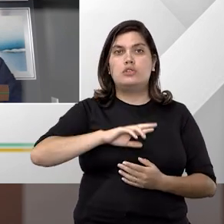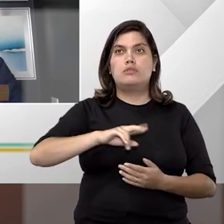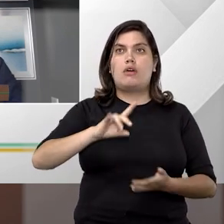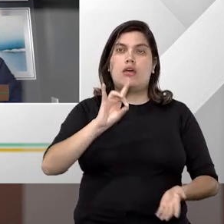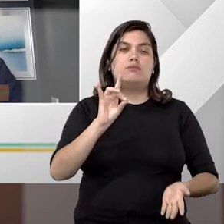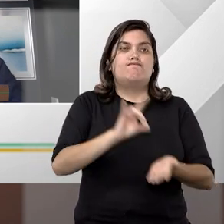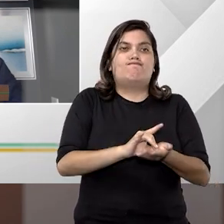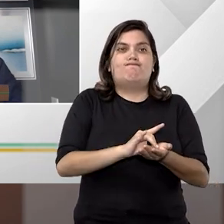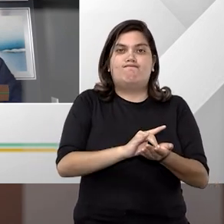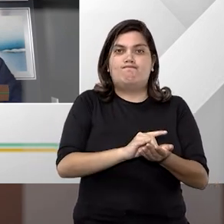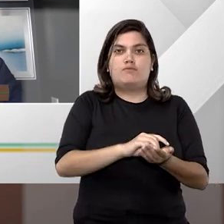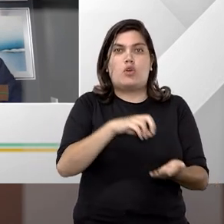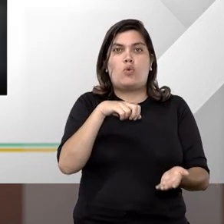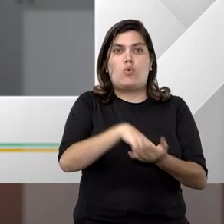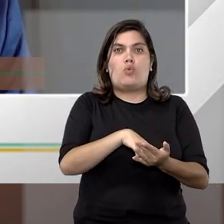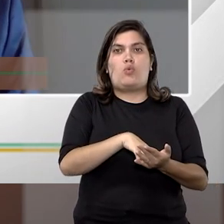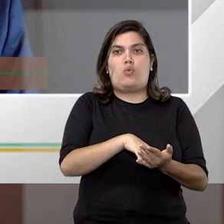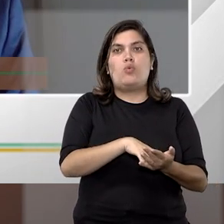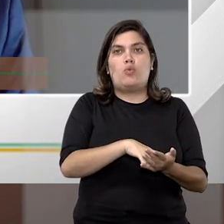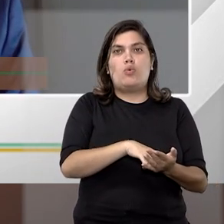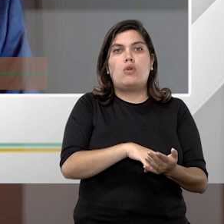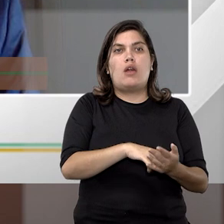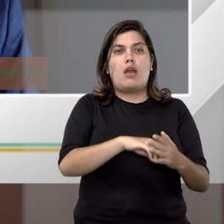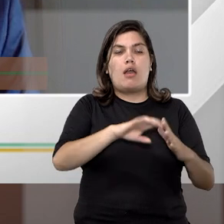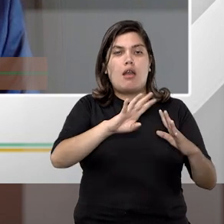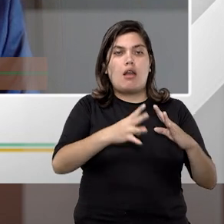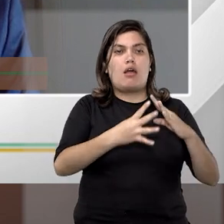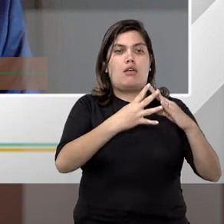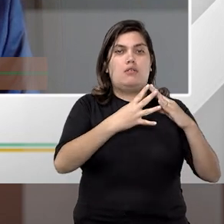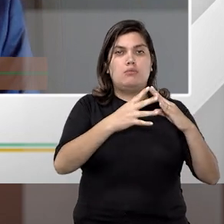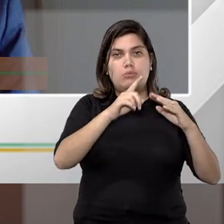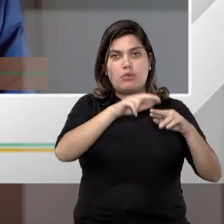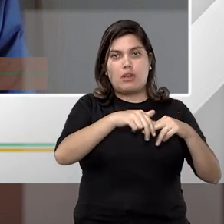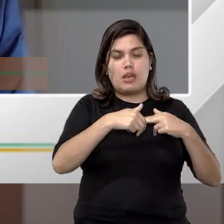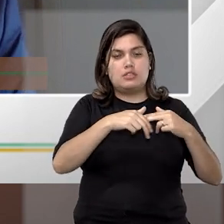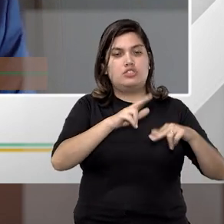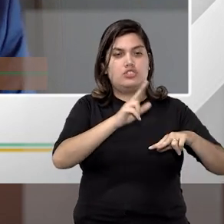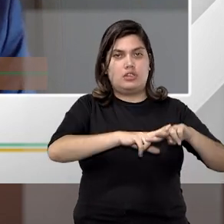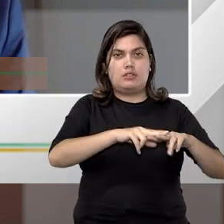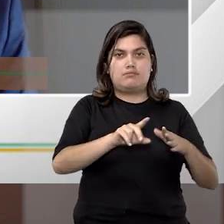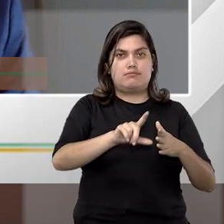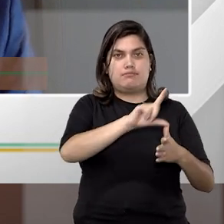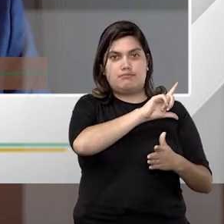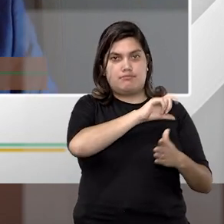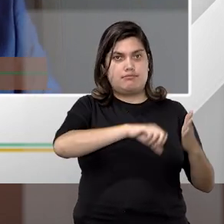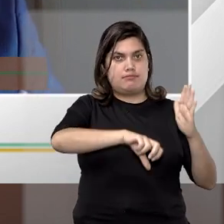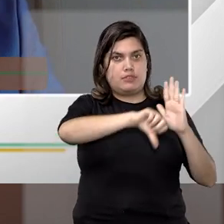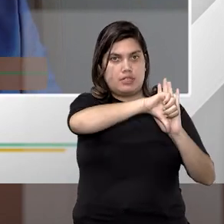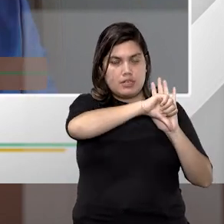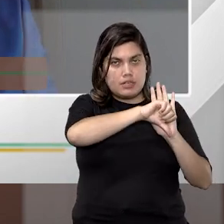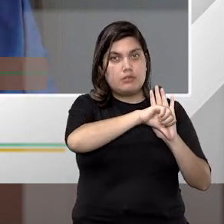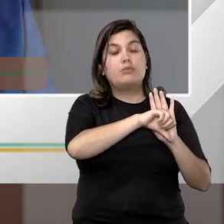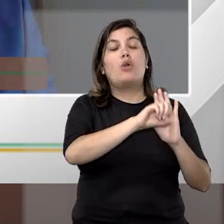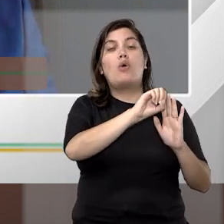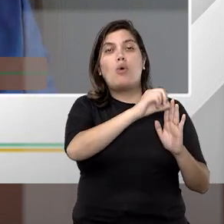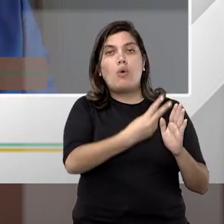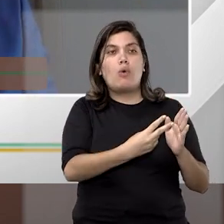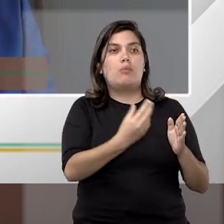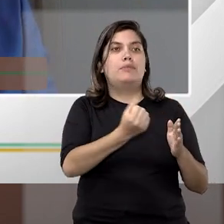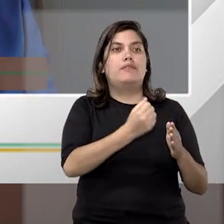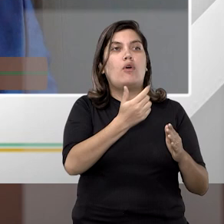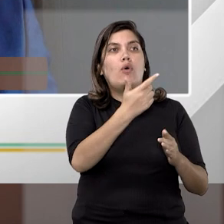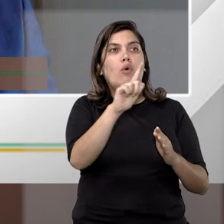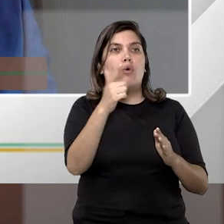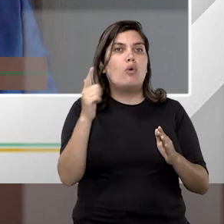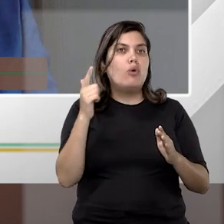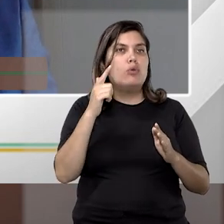não tenha sido definitivamente condenado ao cumprimento de privativa de liberdade por crime anterior nem tenha sido beneficiado